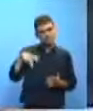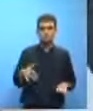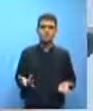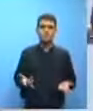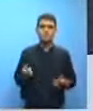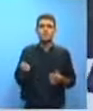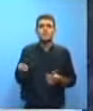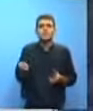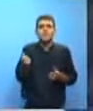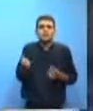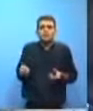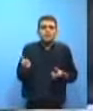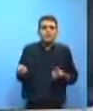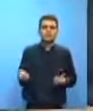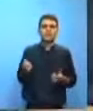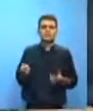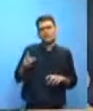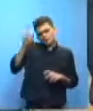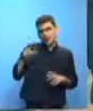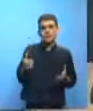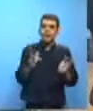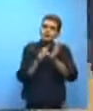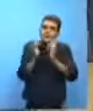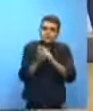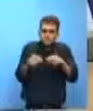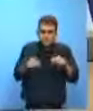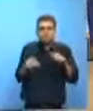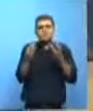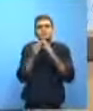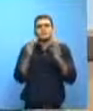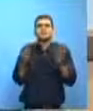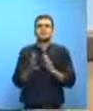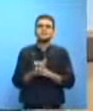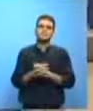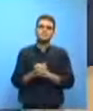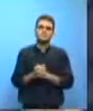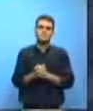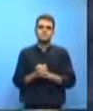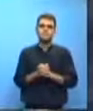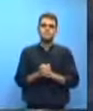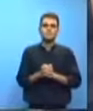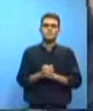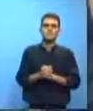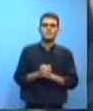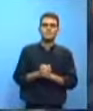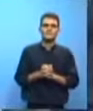Então vai ver que é o mais velho. Deve ser. Imagina Jesus Cristo na cruz com uma caveira desenhada no